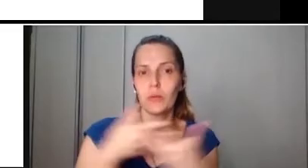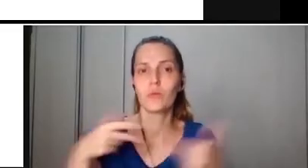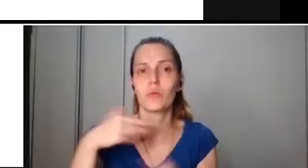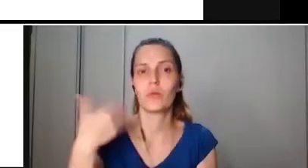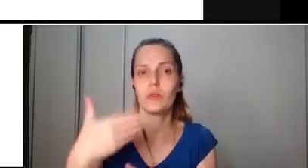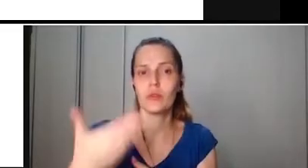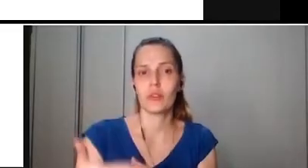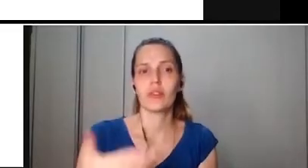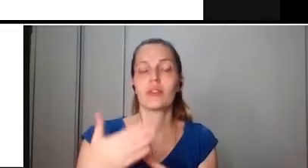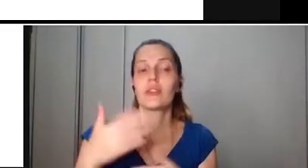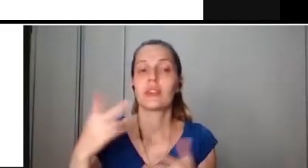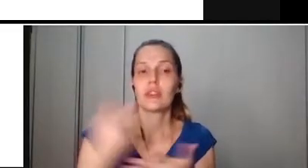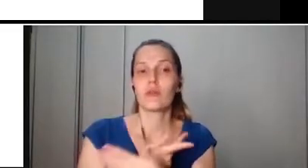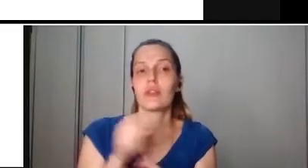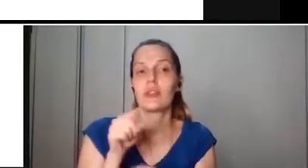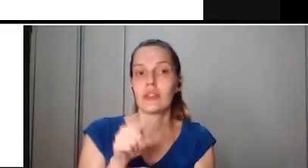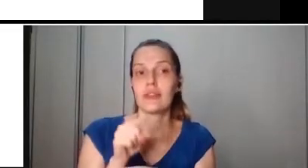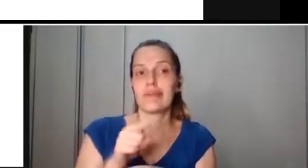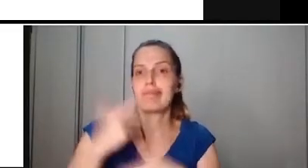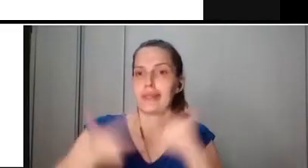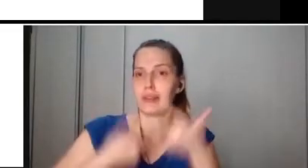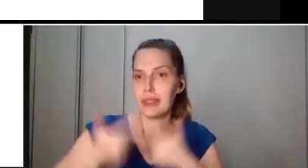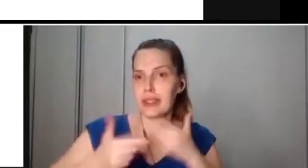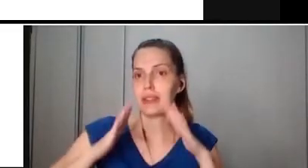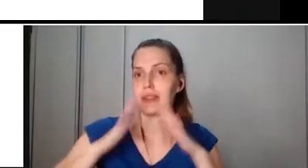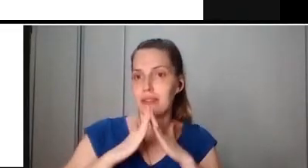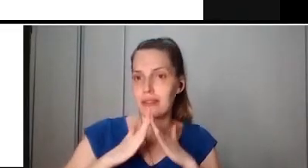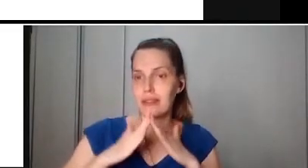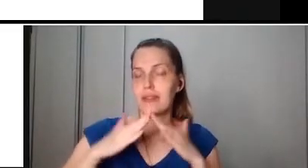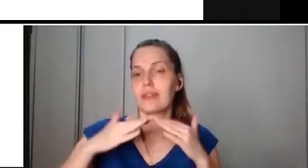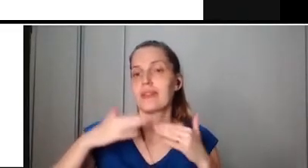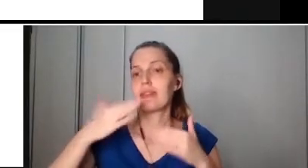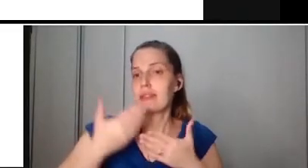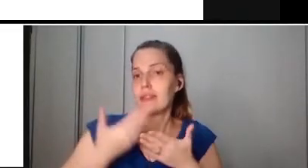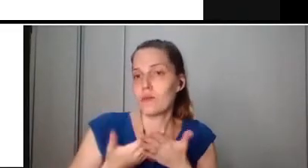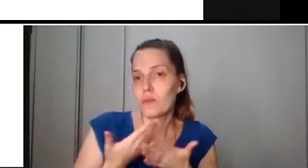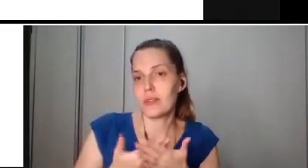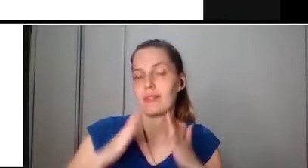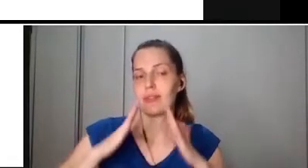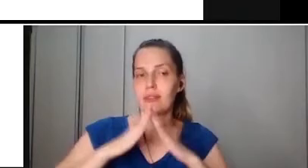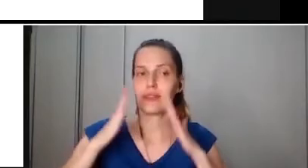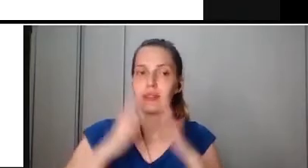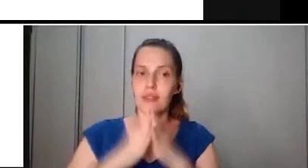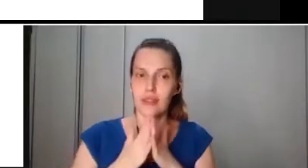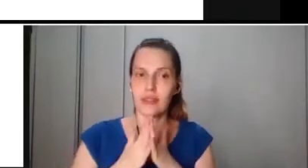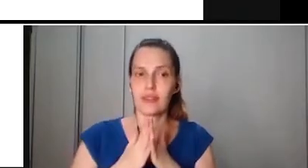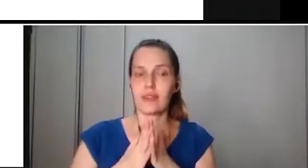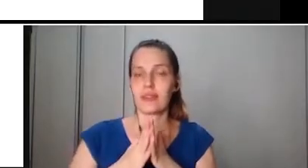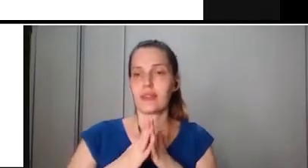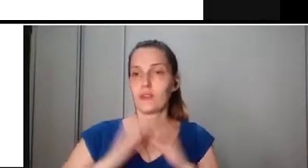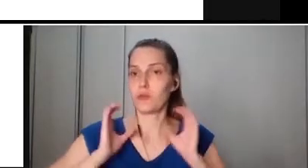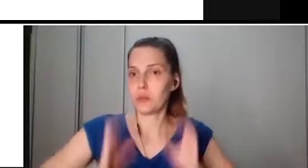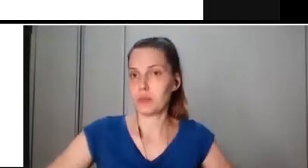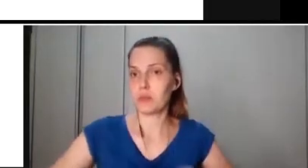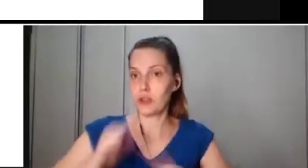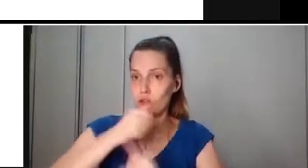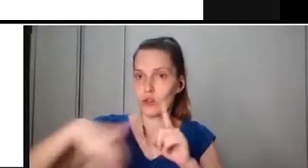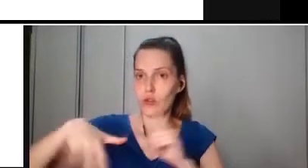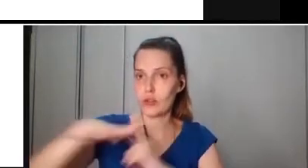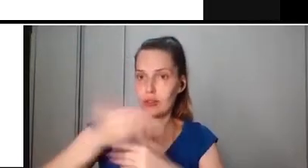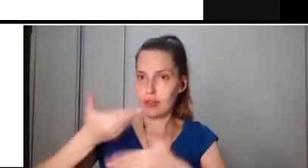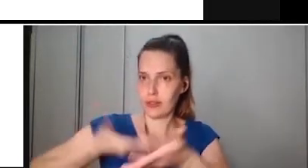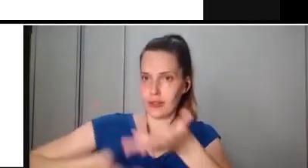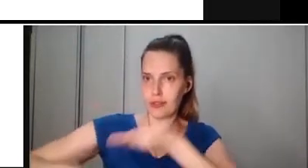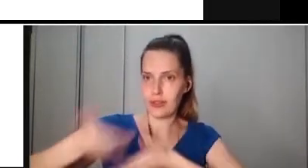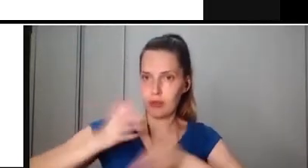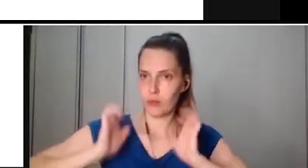duração, trabalhar e estudar em casa quando possível, uma nova etiqueta social para evitar a transmissão das doenças, na forma que a gente